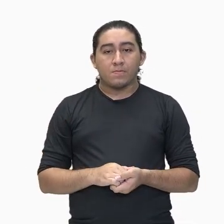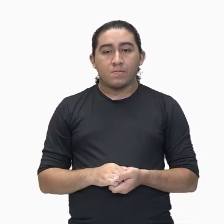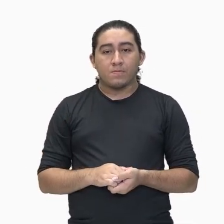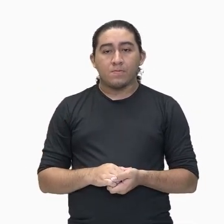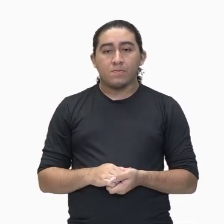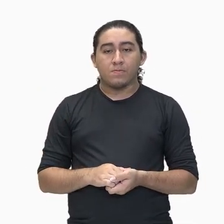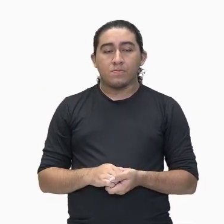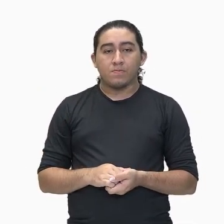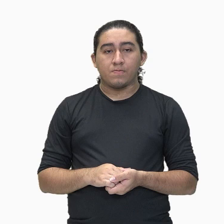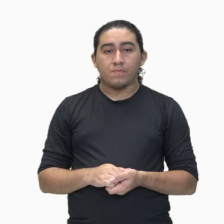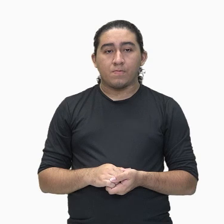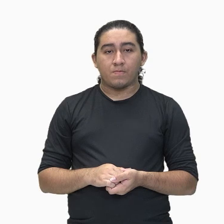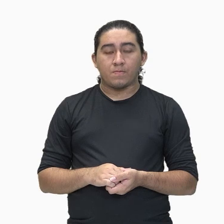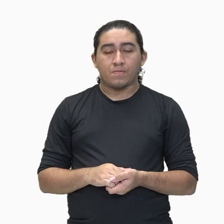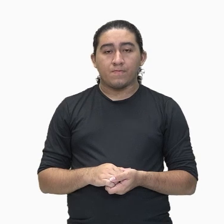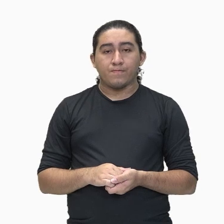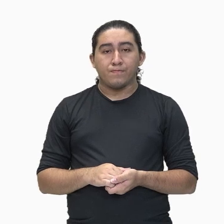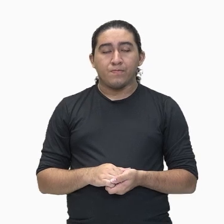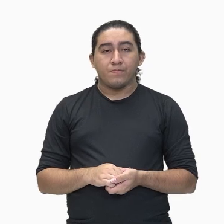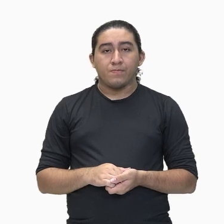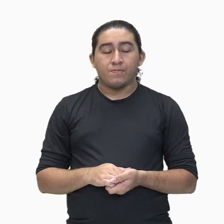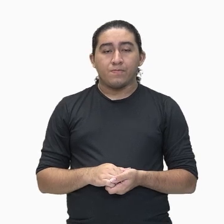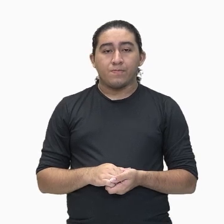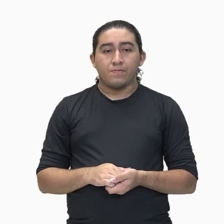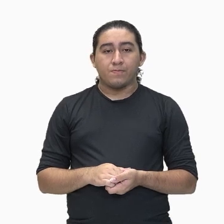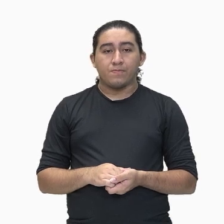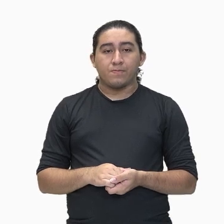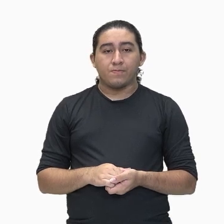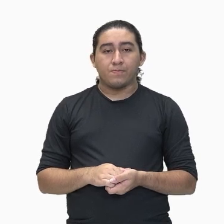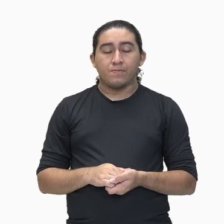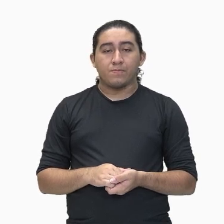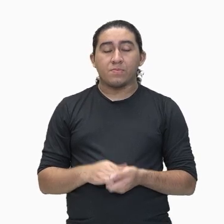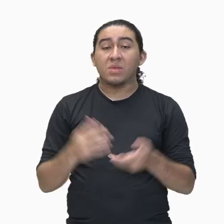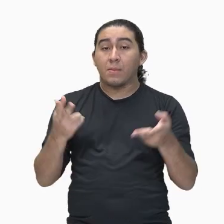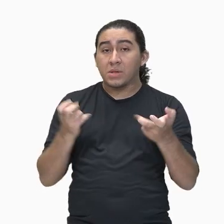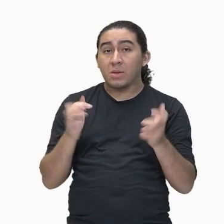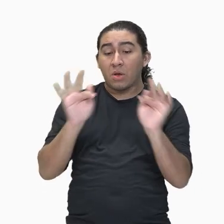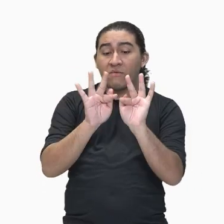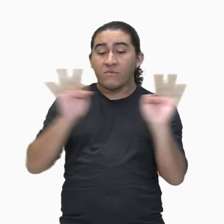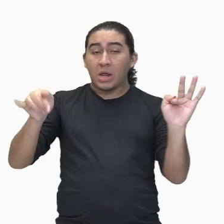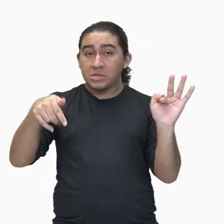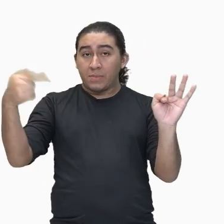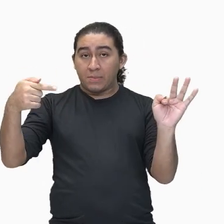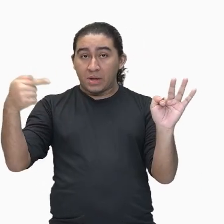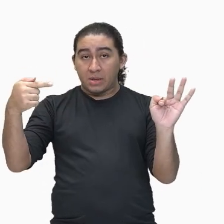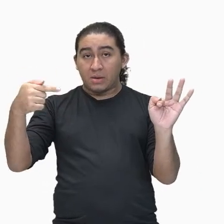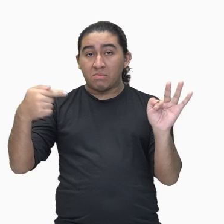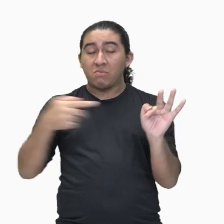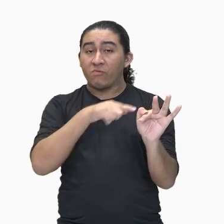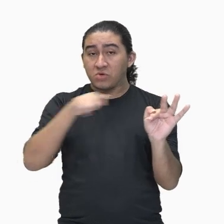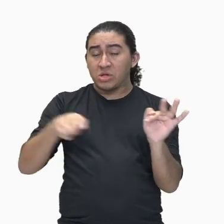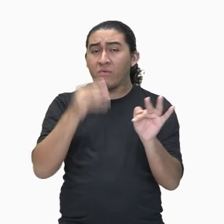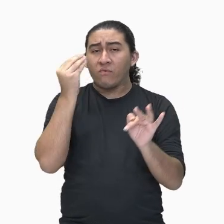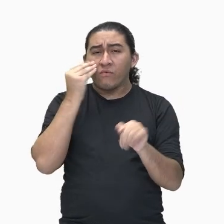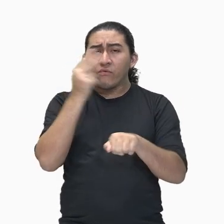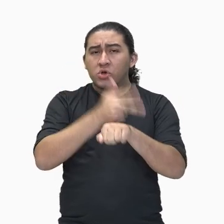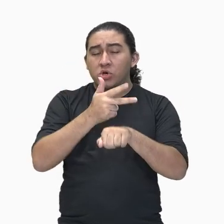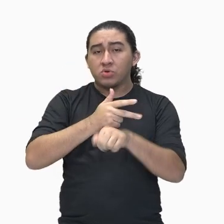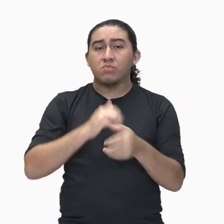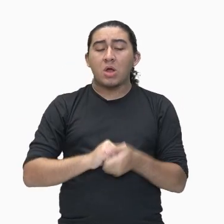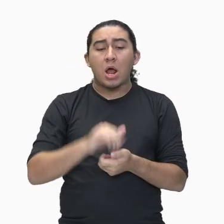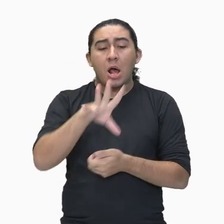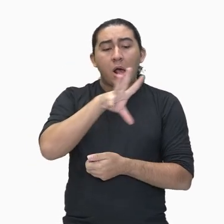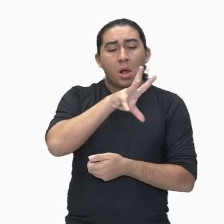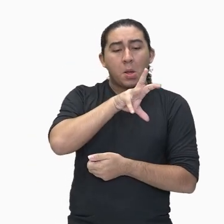Camões. Amor é fogo que arde sem se ver. É aquele que vocês viram agora há pouco. Amor é fogo que arde sem